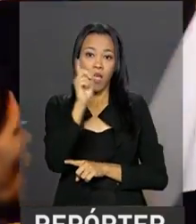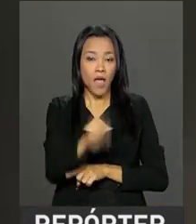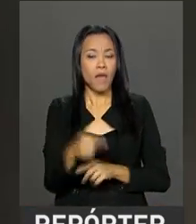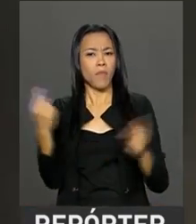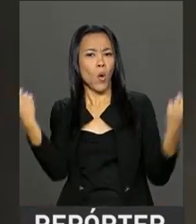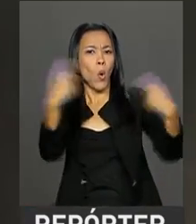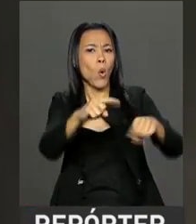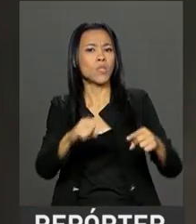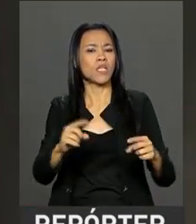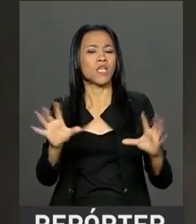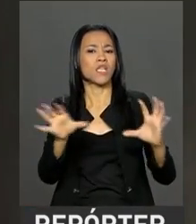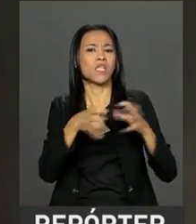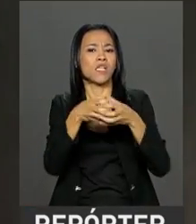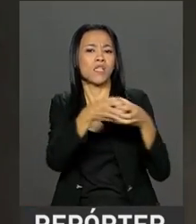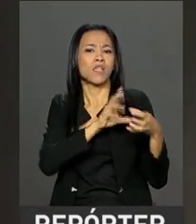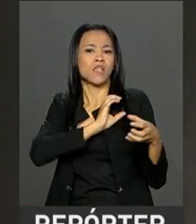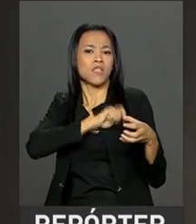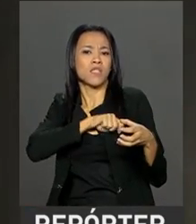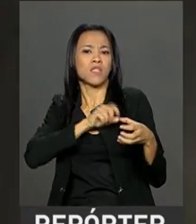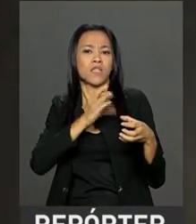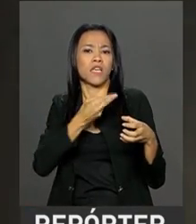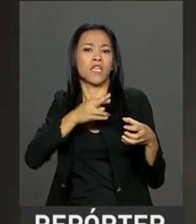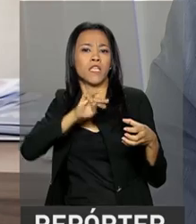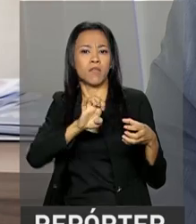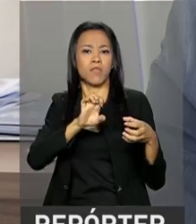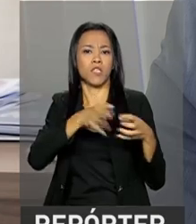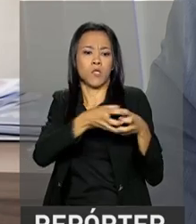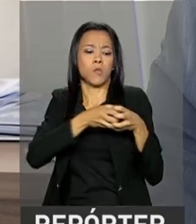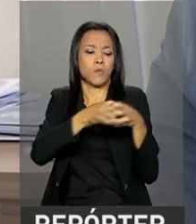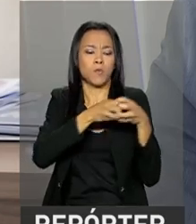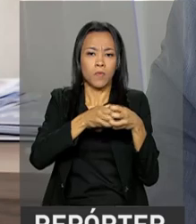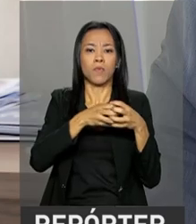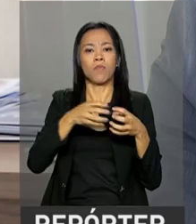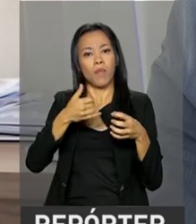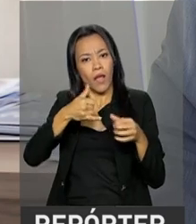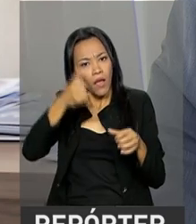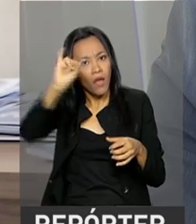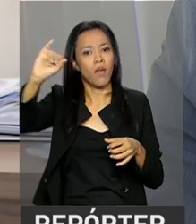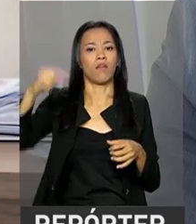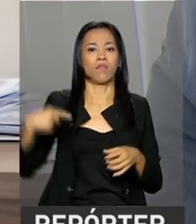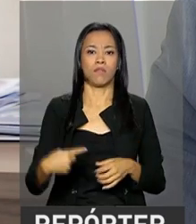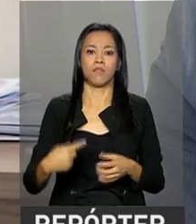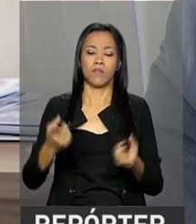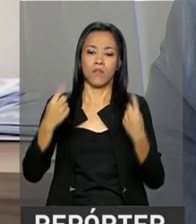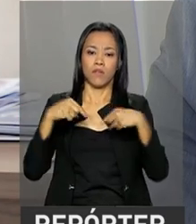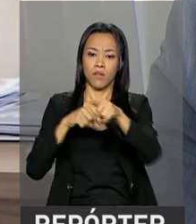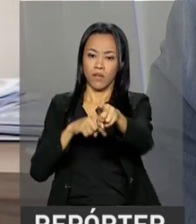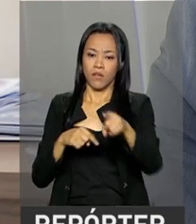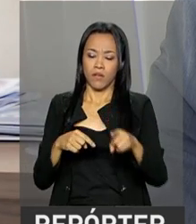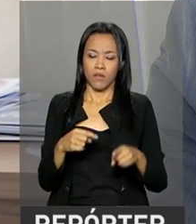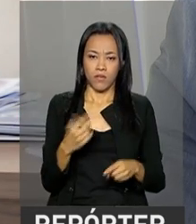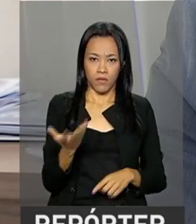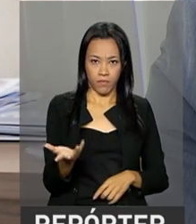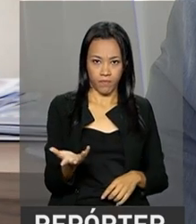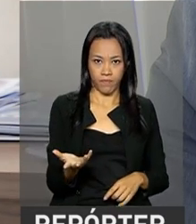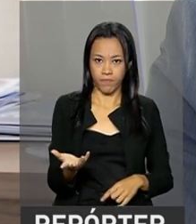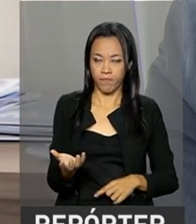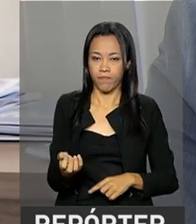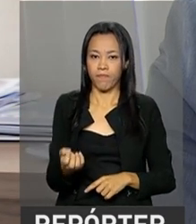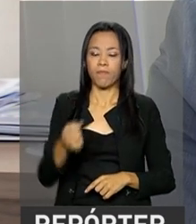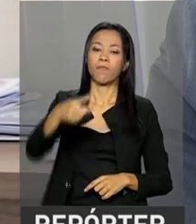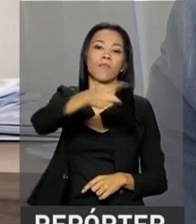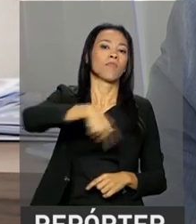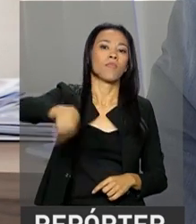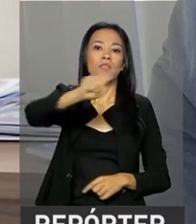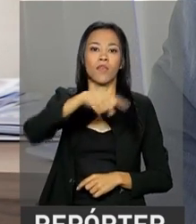organizado e para a modernização das penitenciárias a sociedade tendo a garantia de que as